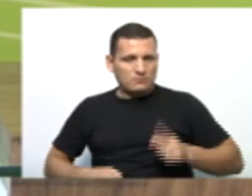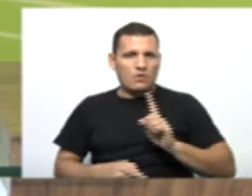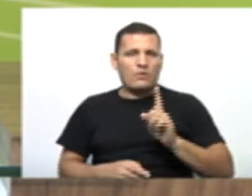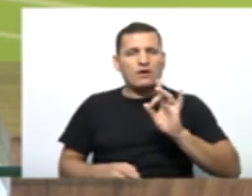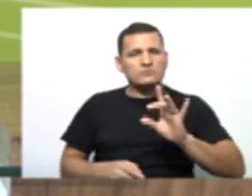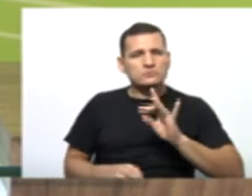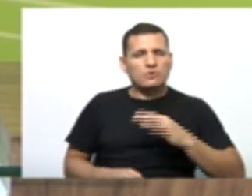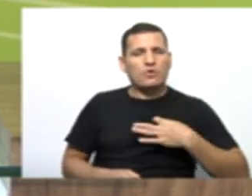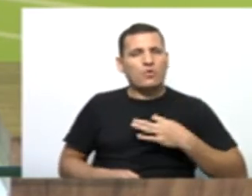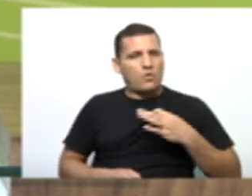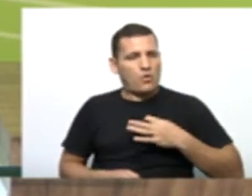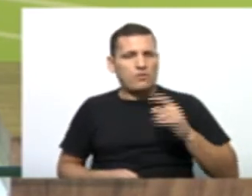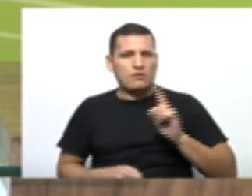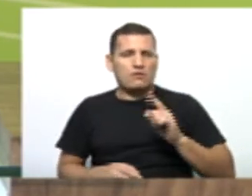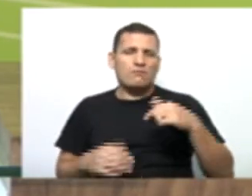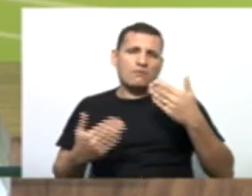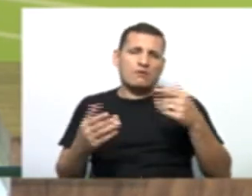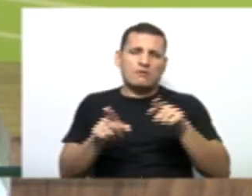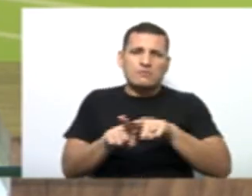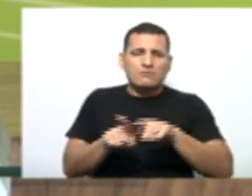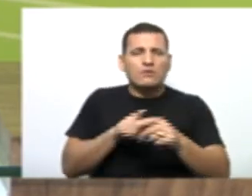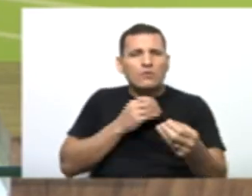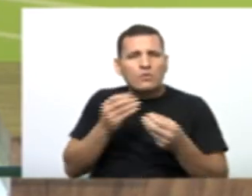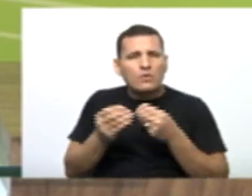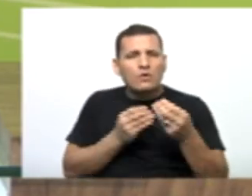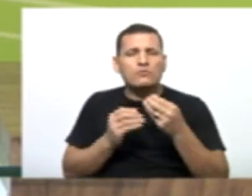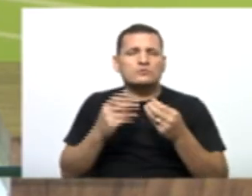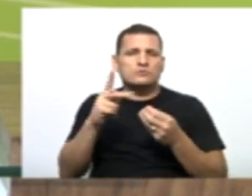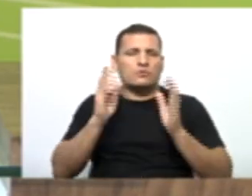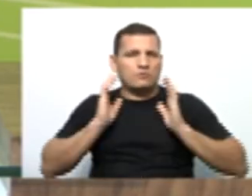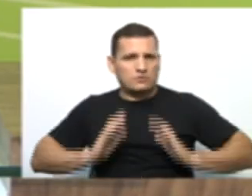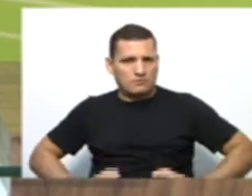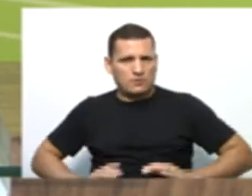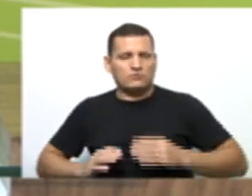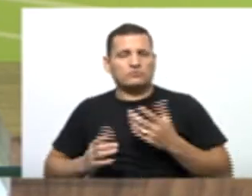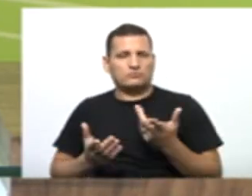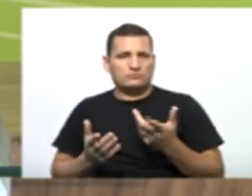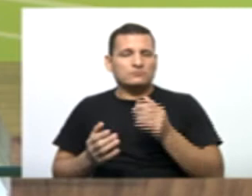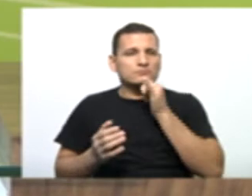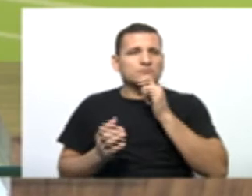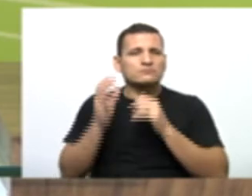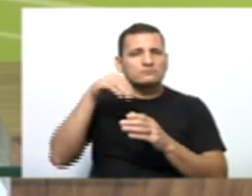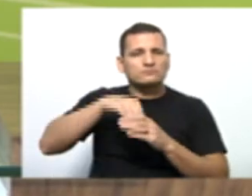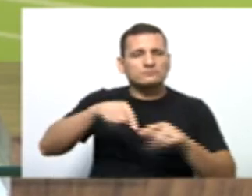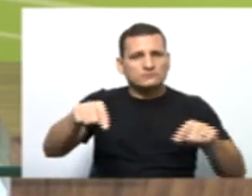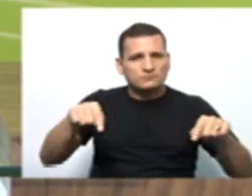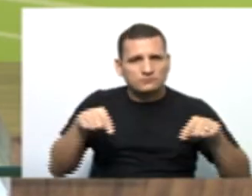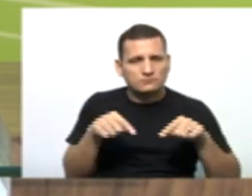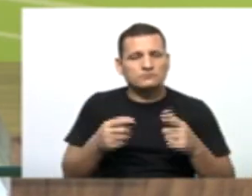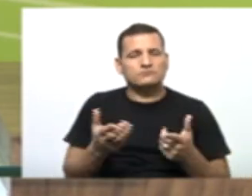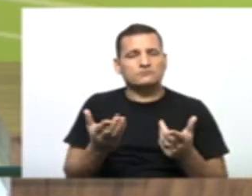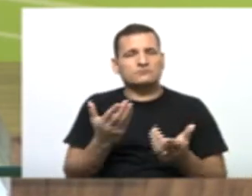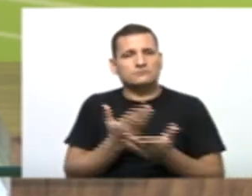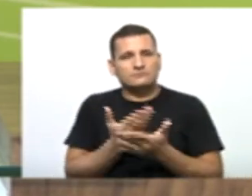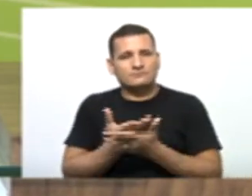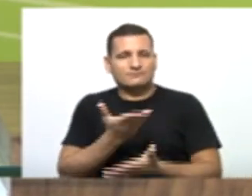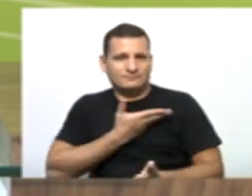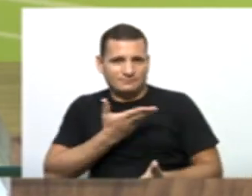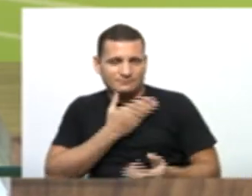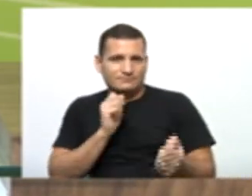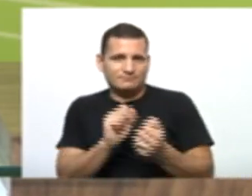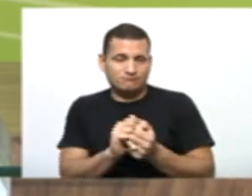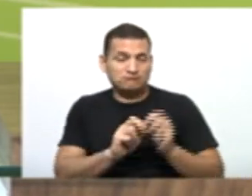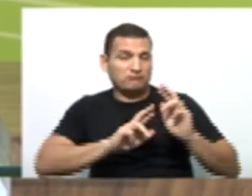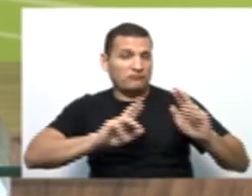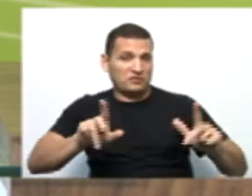de vestimenta, mas também o modo de agir. O modo de eu agir dentro de uma sala de aula com meu grupo de amigos é diferente do